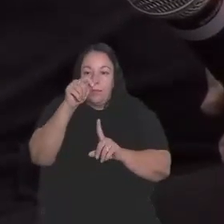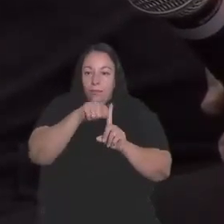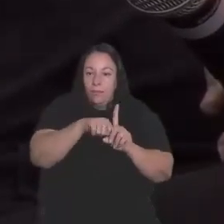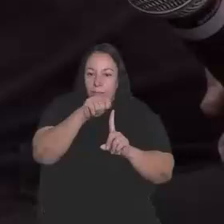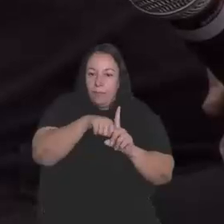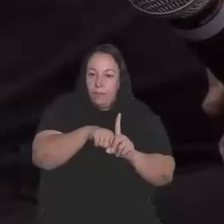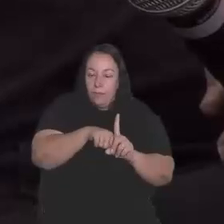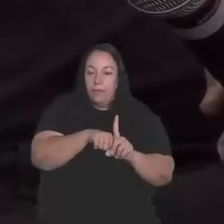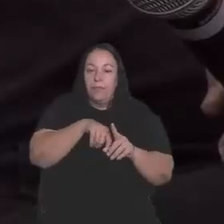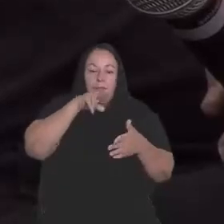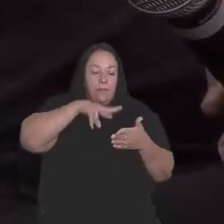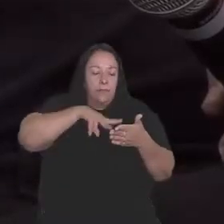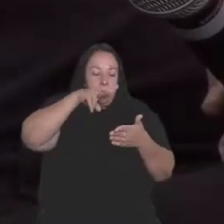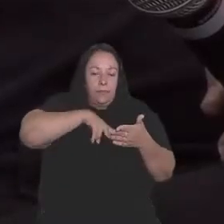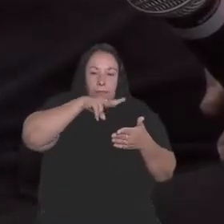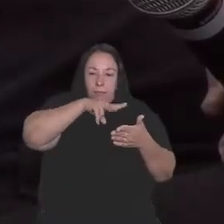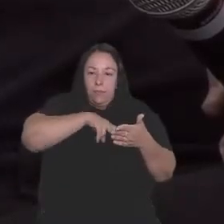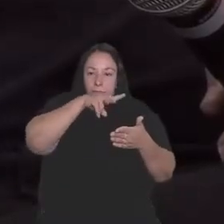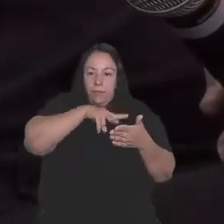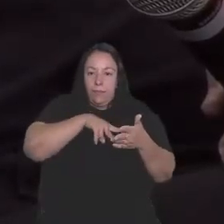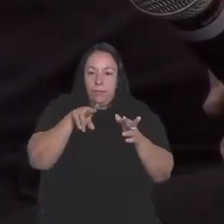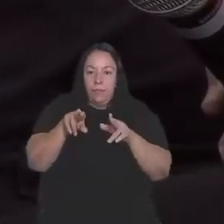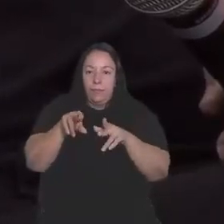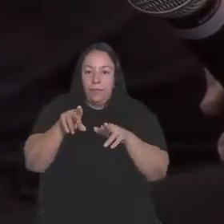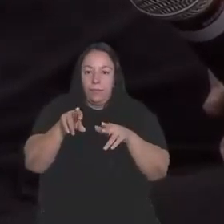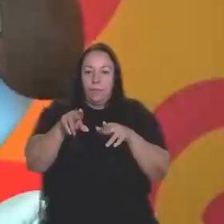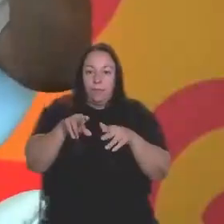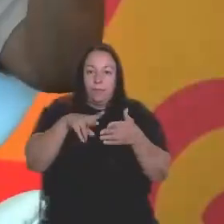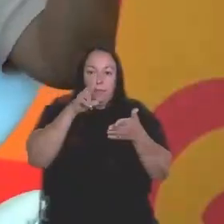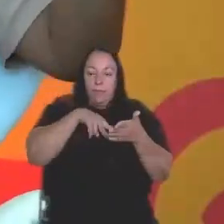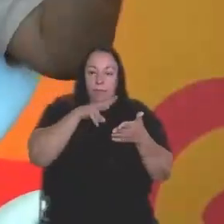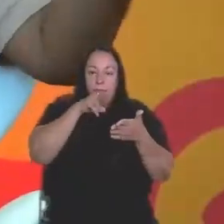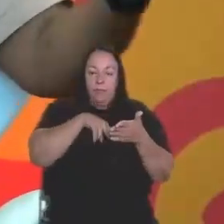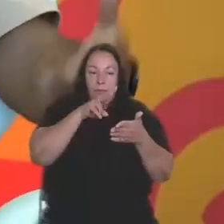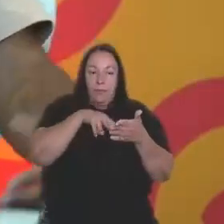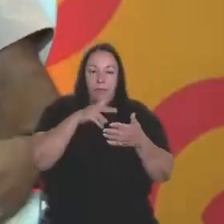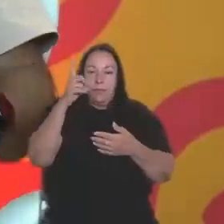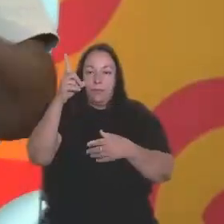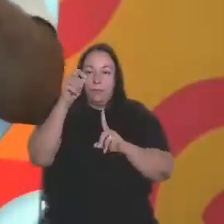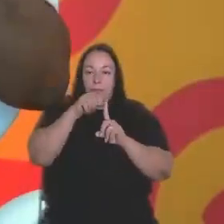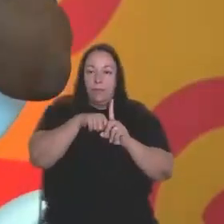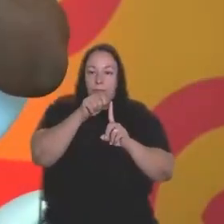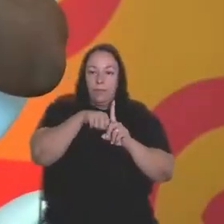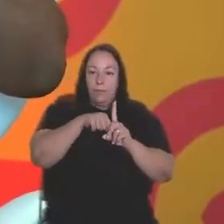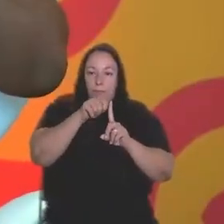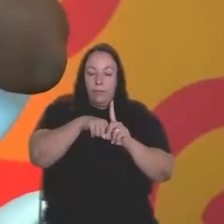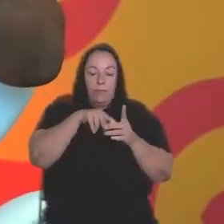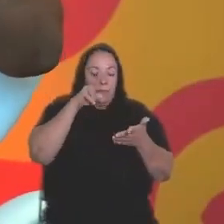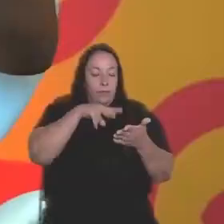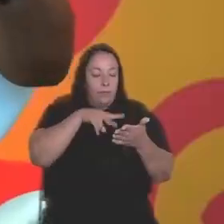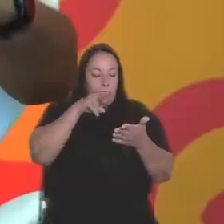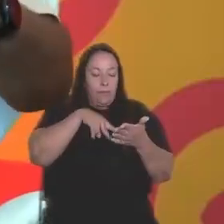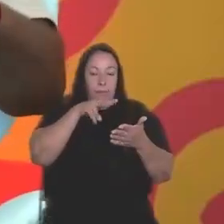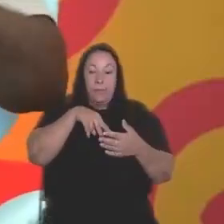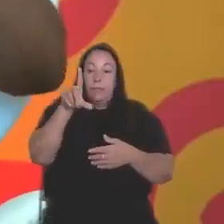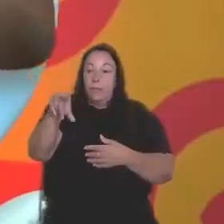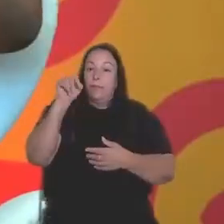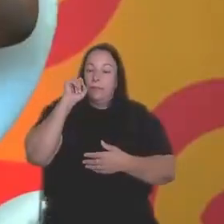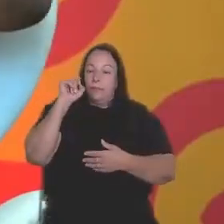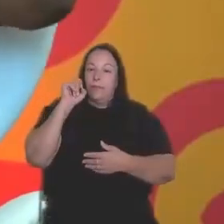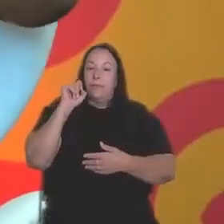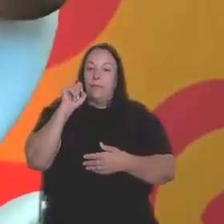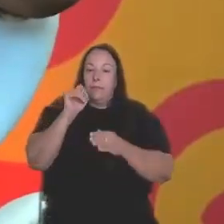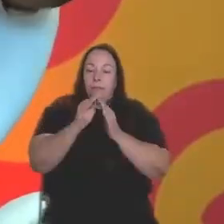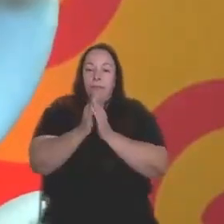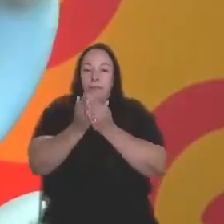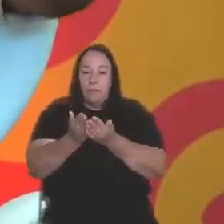mesmo livro, igual minha filha, acontece muito de pegar o mesmo livro e ficar um mês lendo, e escolhe o preferido